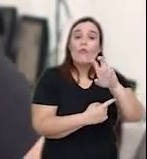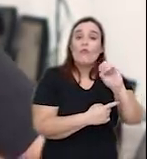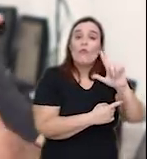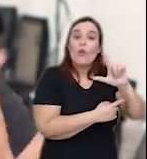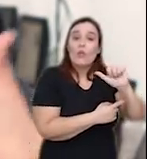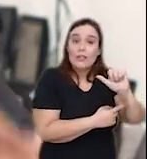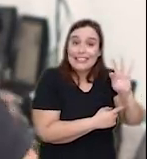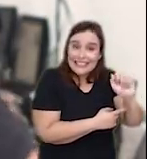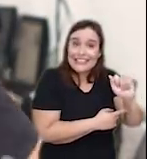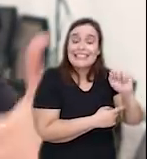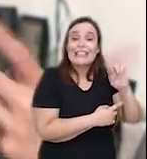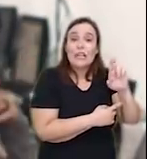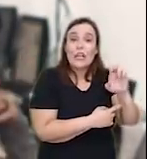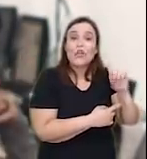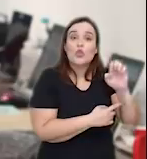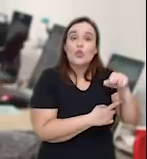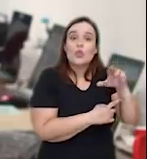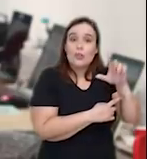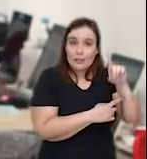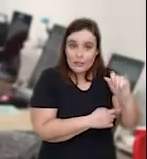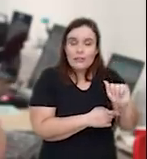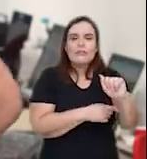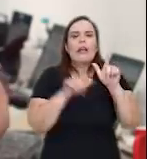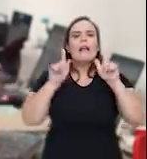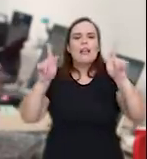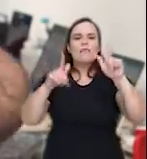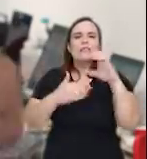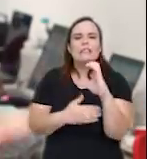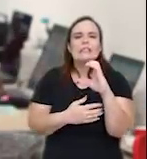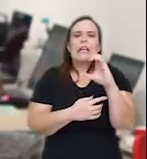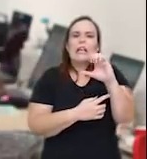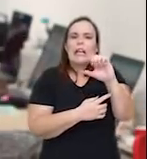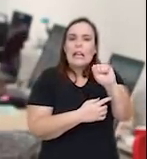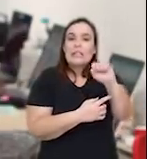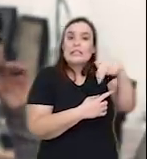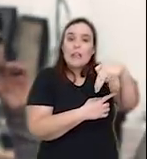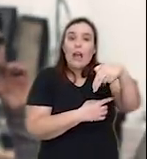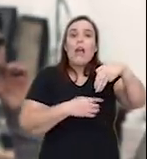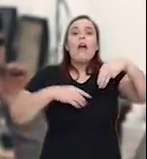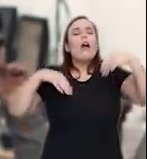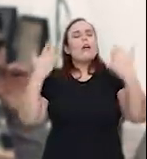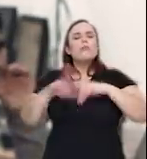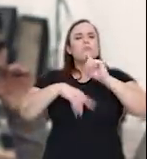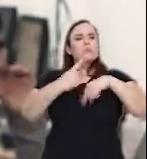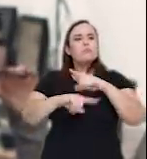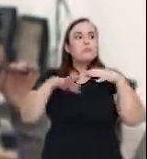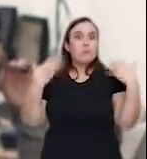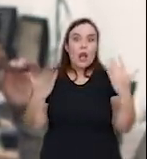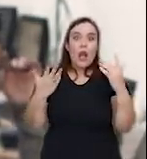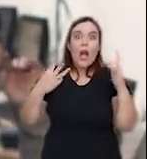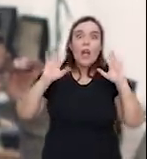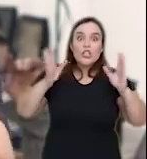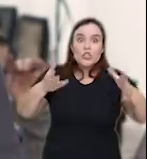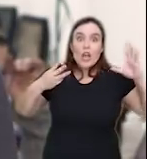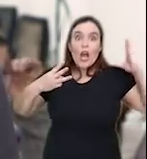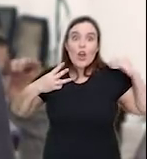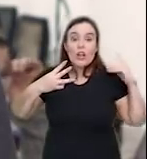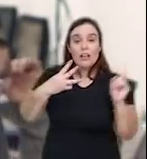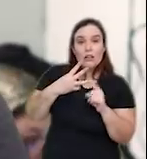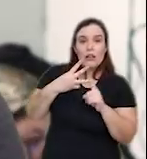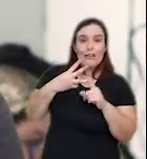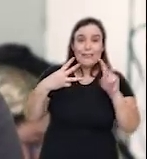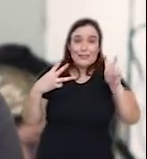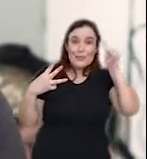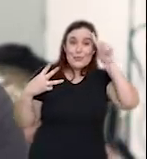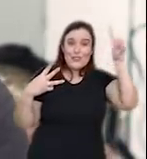da CSN que isso impactou também as pessoas se revoltaram e foi crescendo criou uma onda no final erundina estava em terceiro nas pesquisas cinco